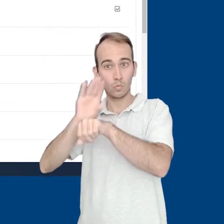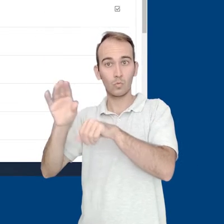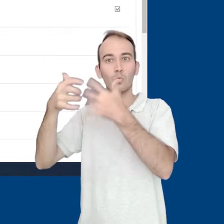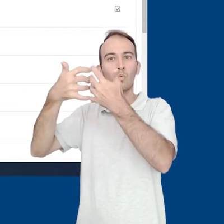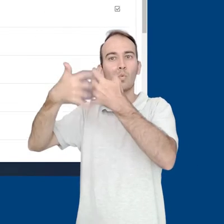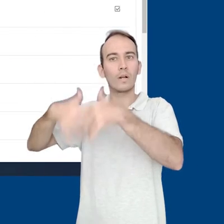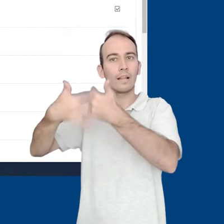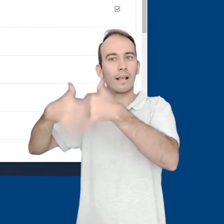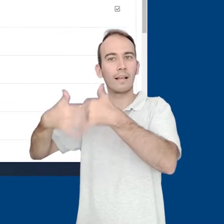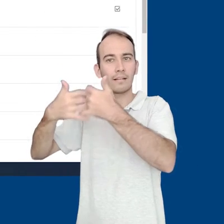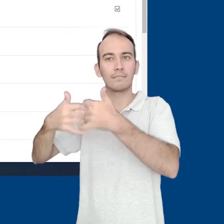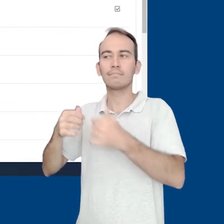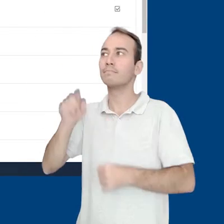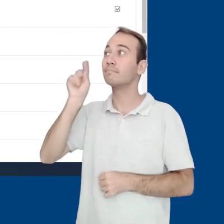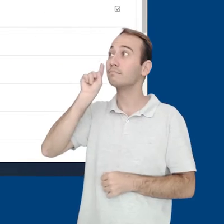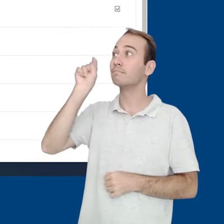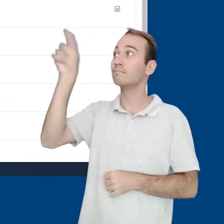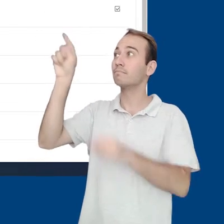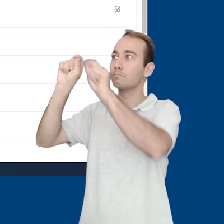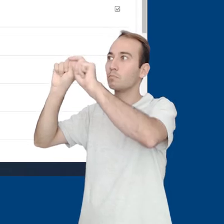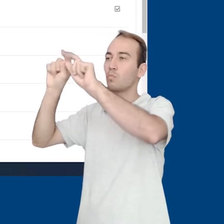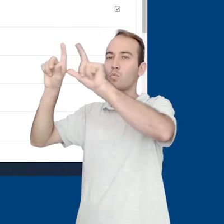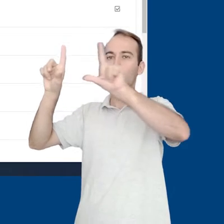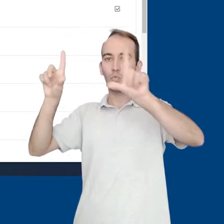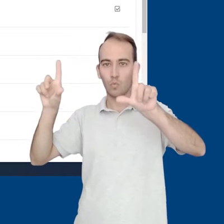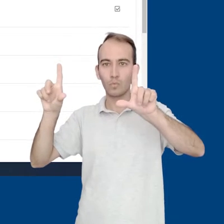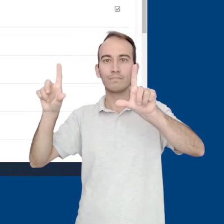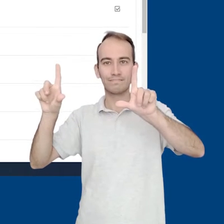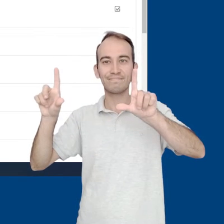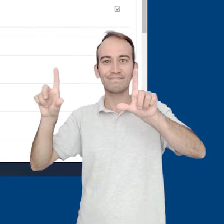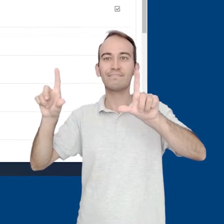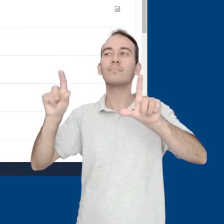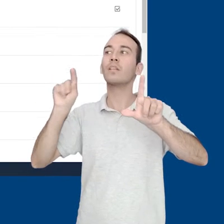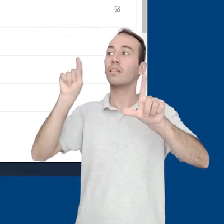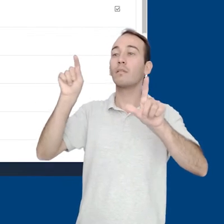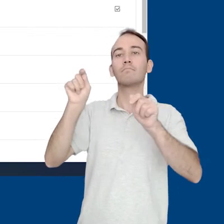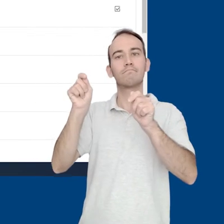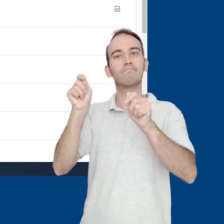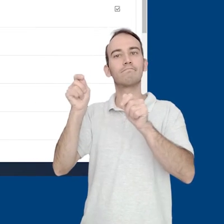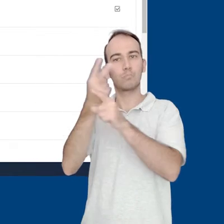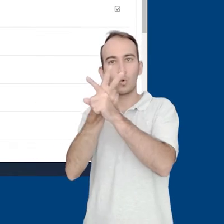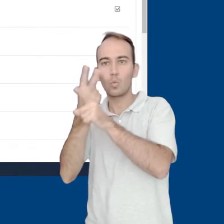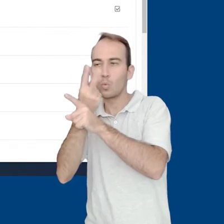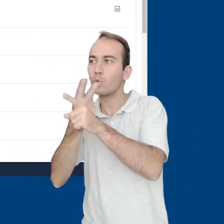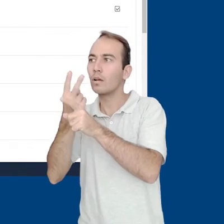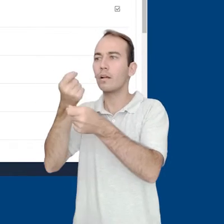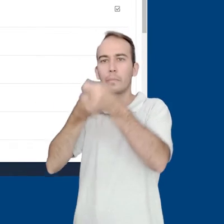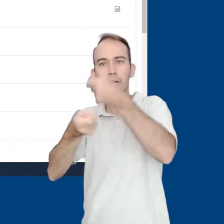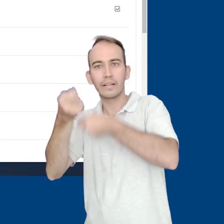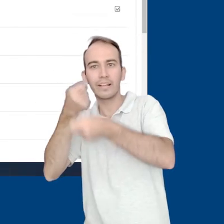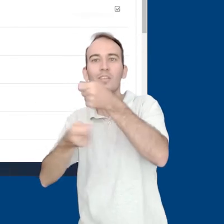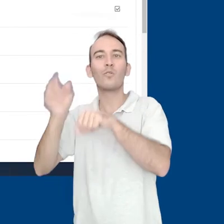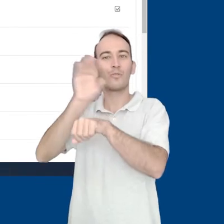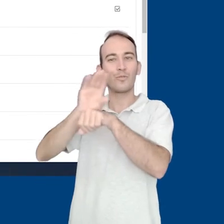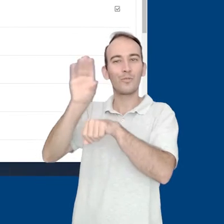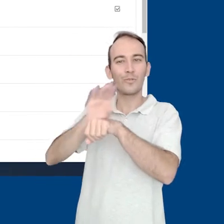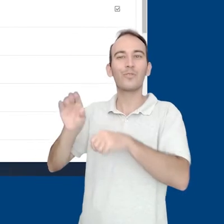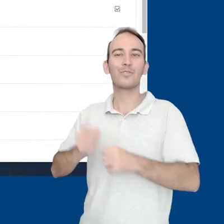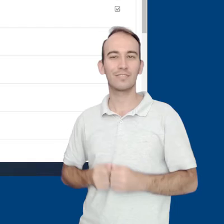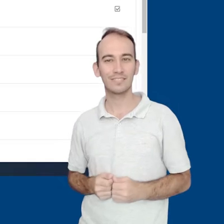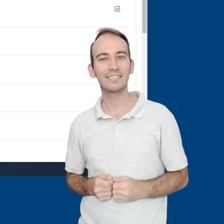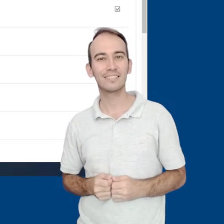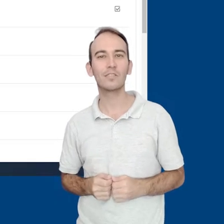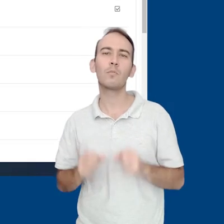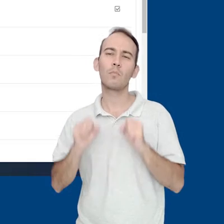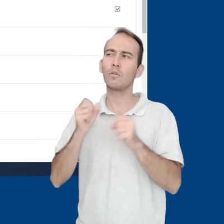por uma engrenagem. Nessa engrenagem, quando for clicada sobre ela, ela abre um menu com opções, onde, se não